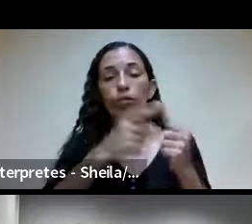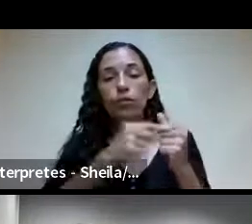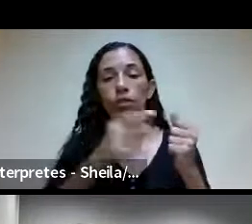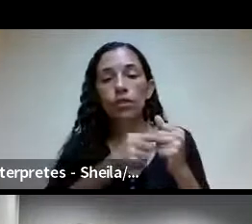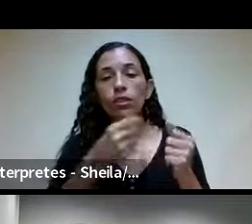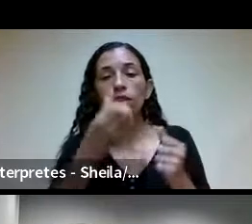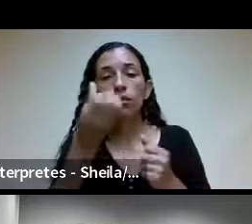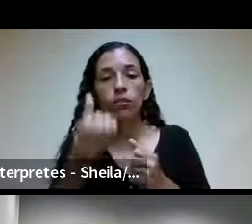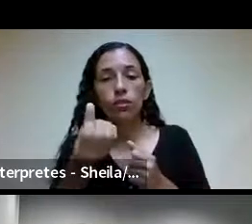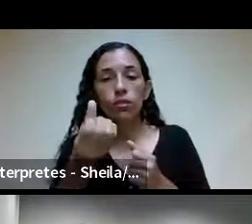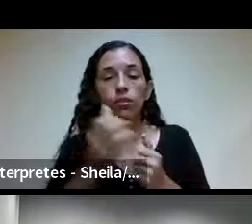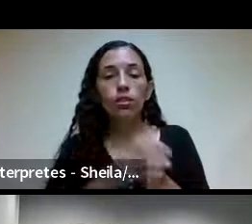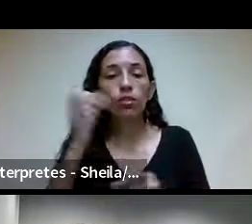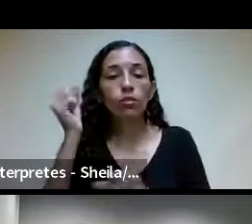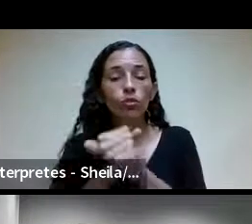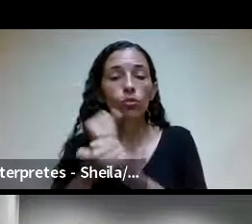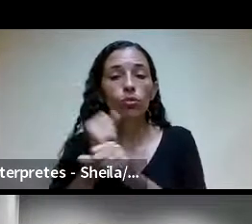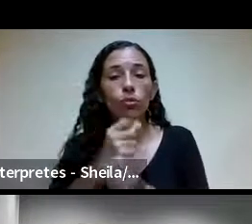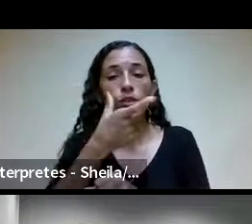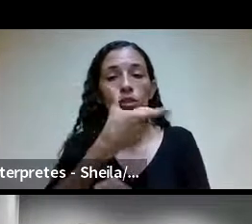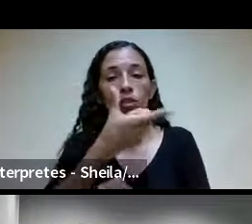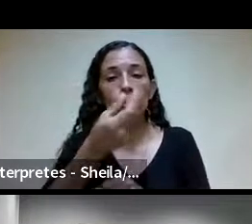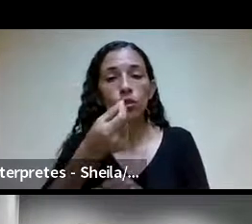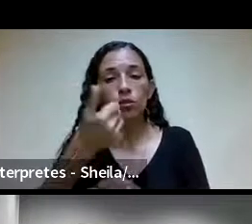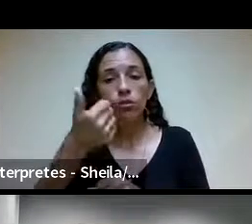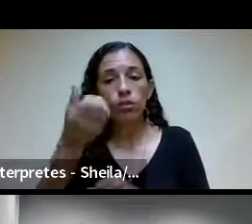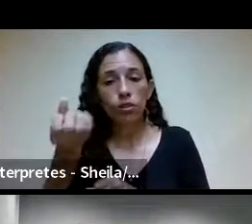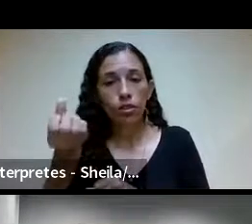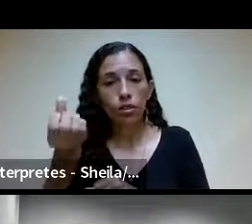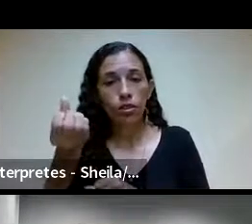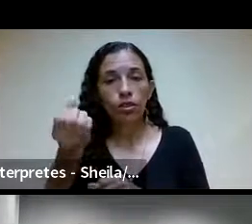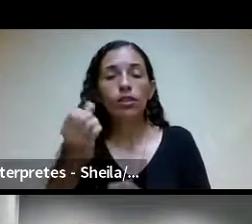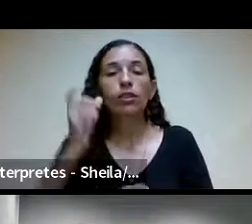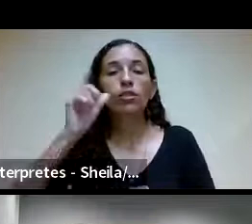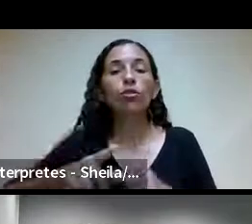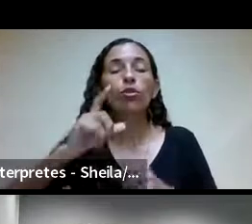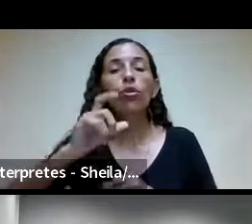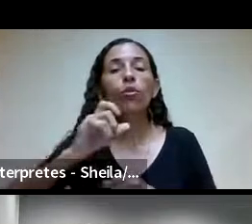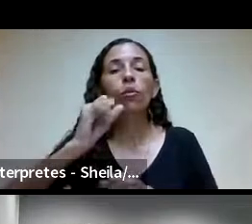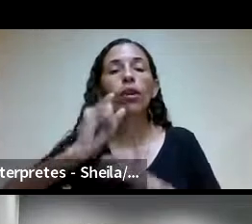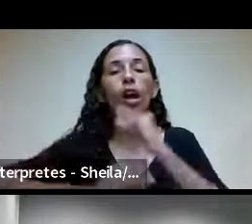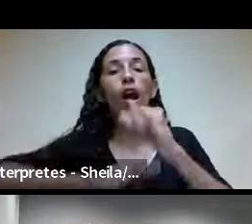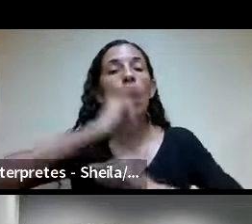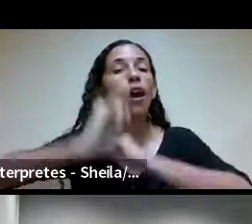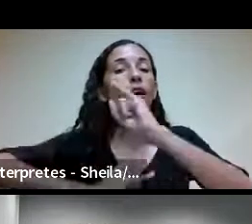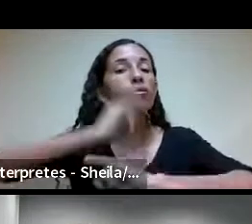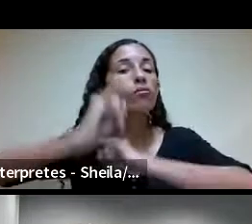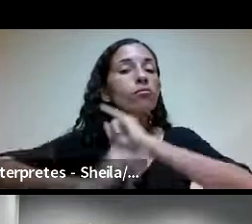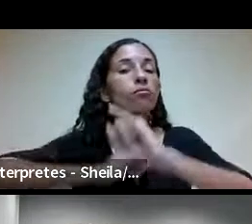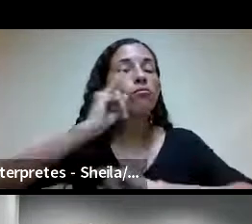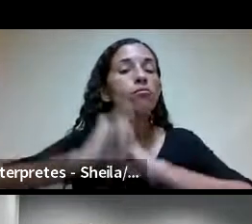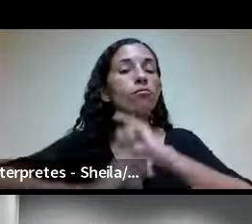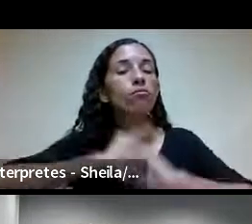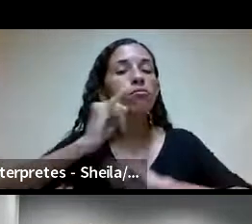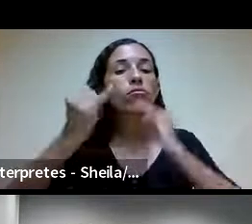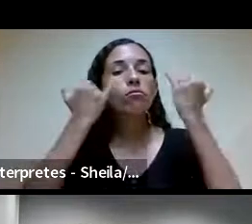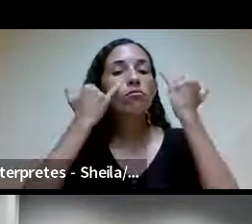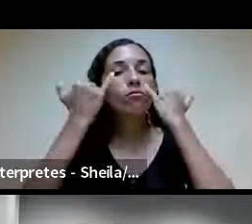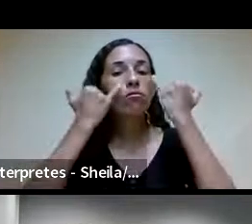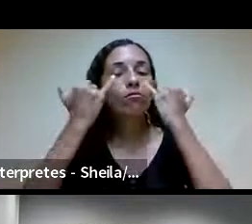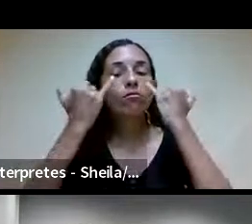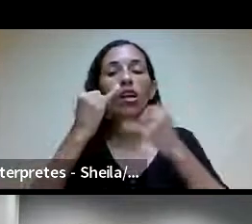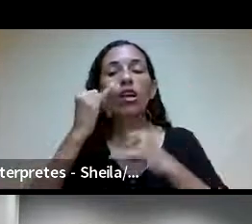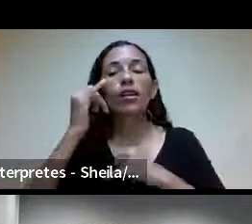11.419 de 2016, que trata sobre a informatização do Poder Judiciário, não obriga a demandante, na qualidade